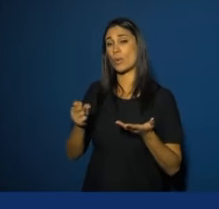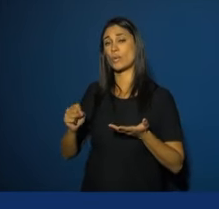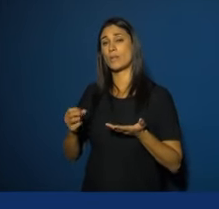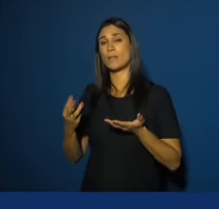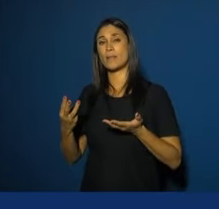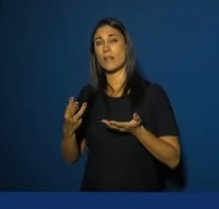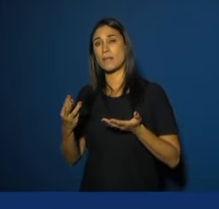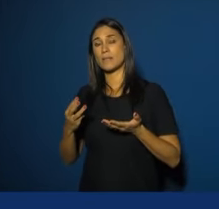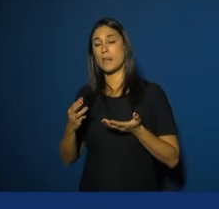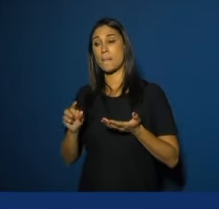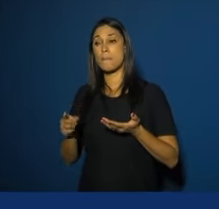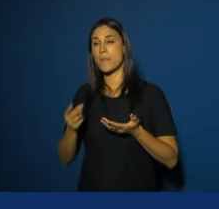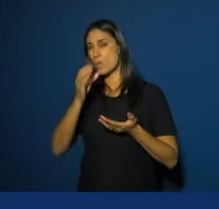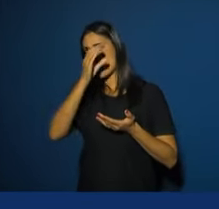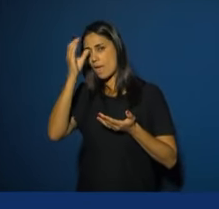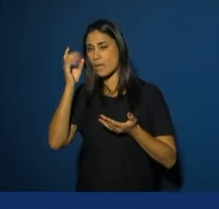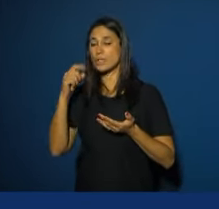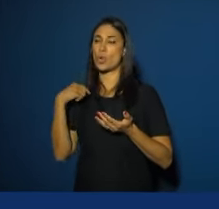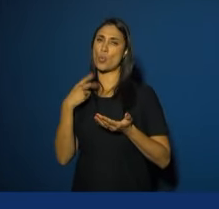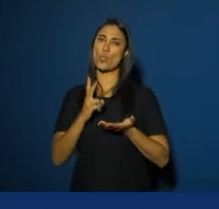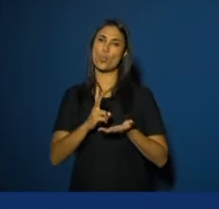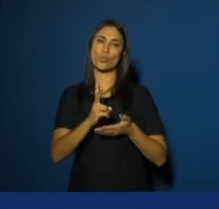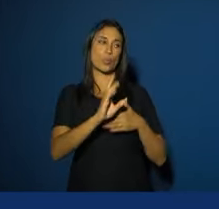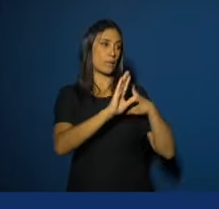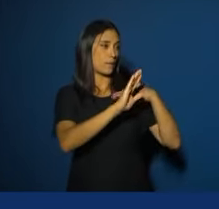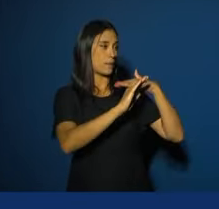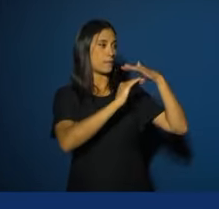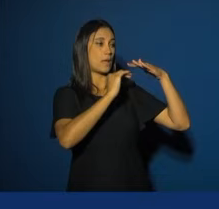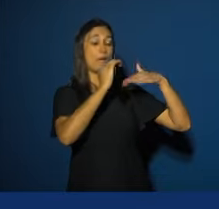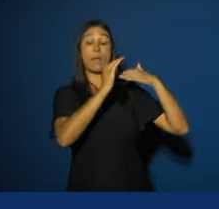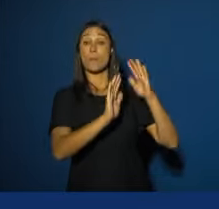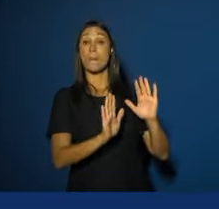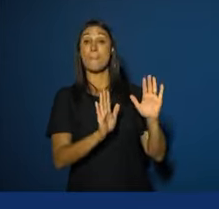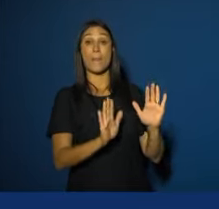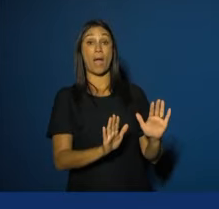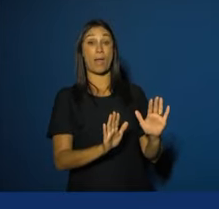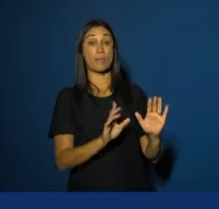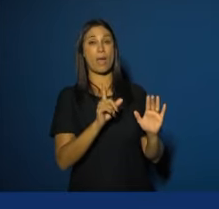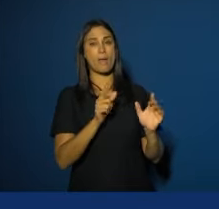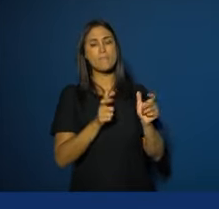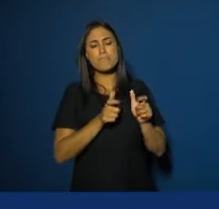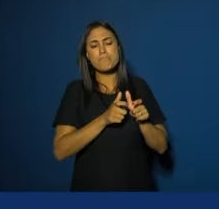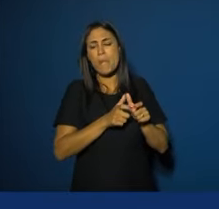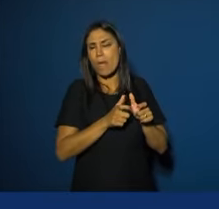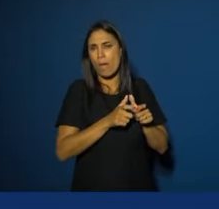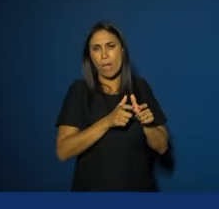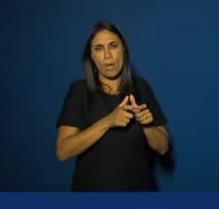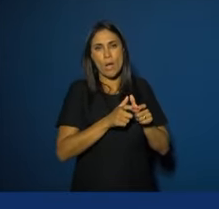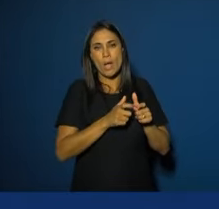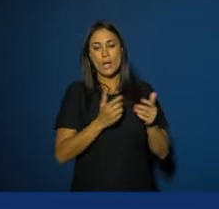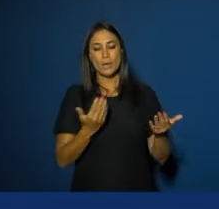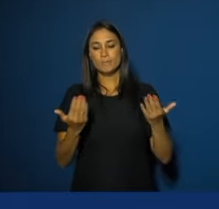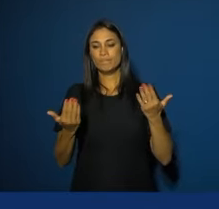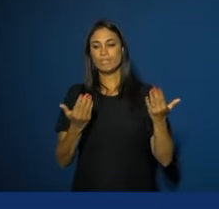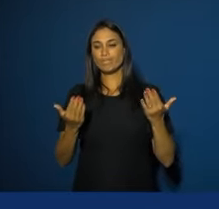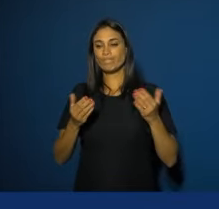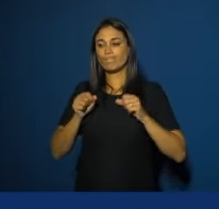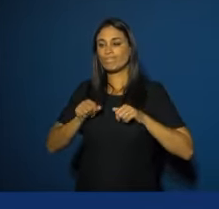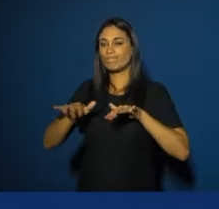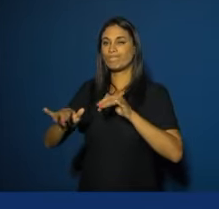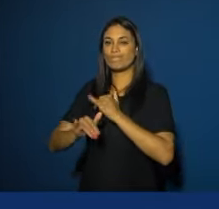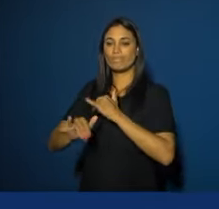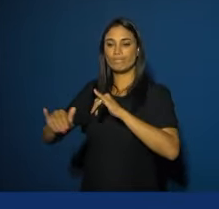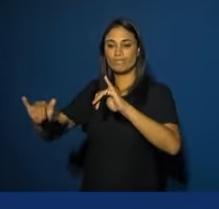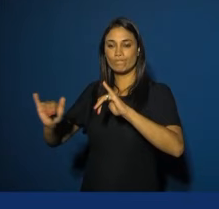mil clientes lá, estamos crescendo. Mas ainda é um negócio pequeno relativamente à distribuição de energia elétrica,